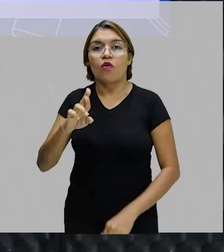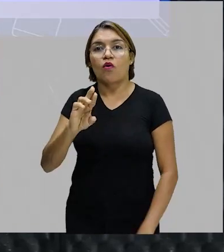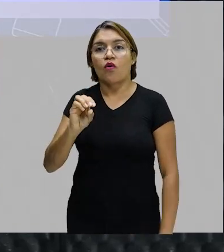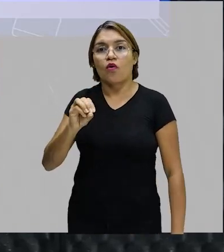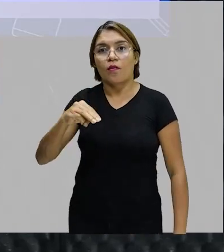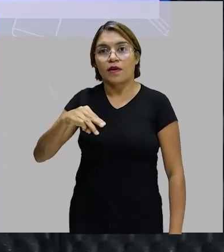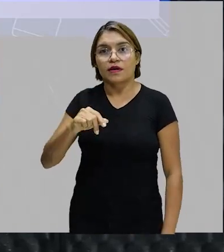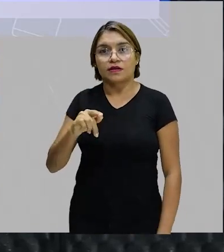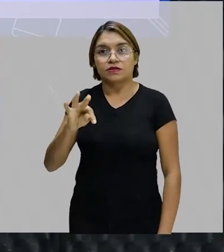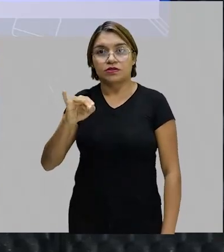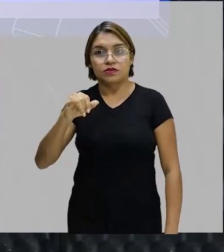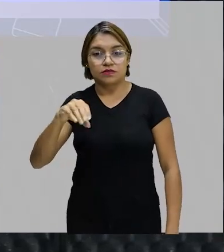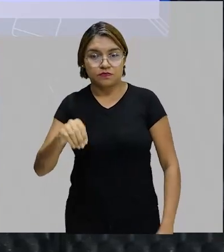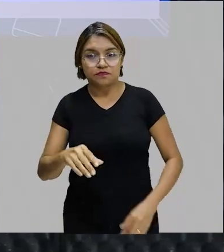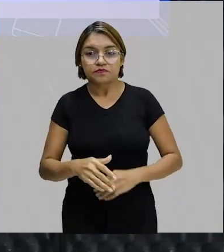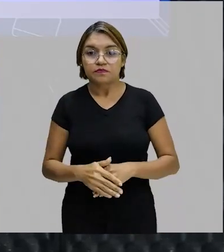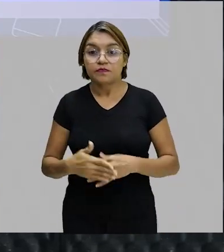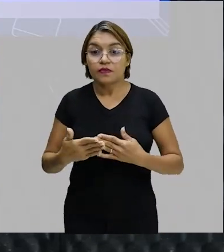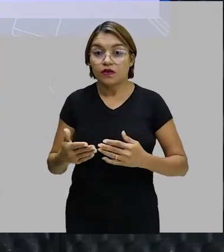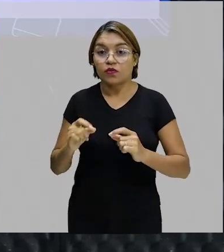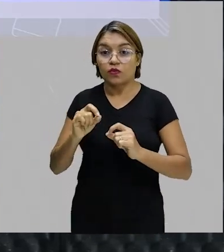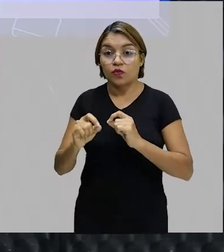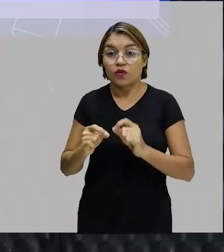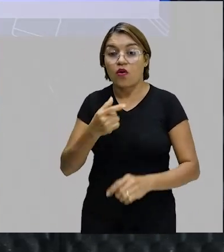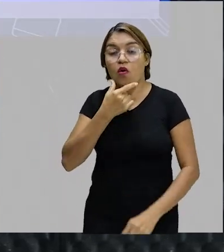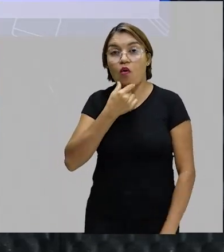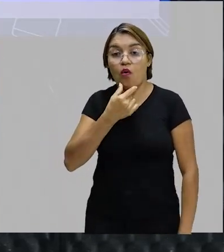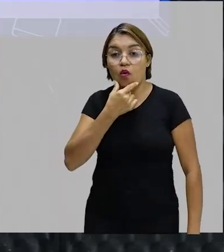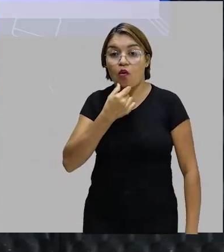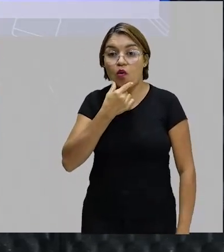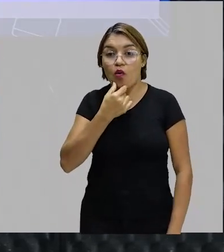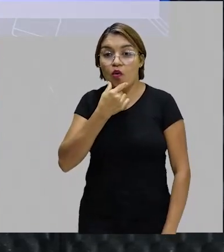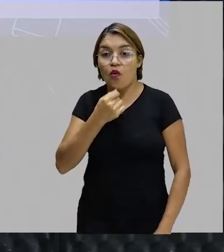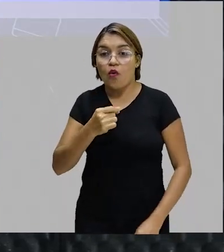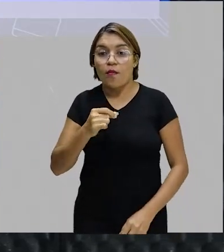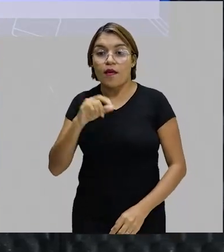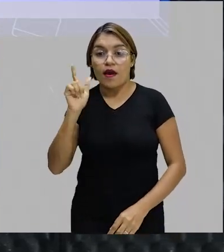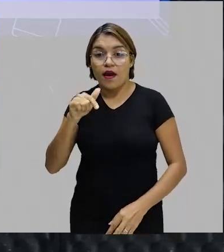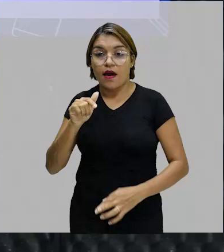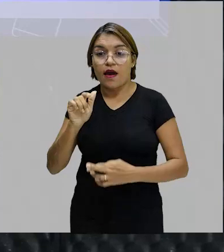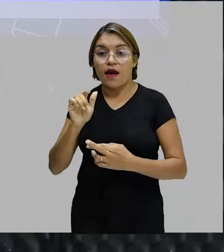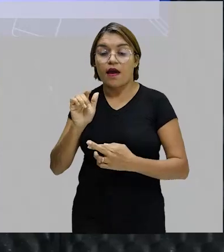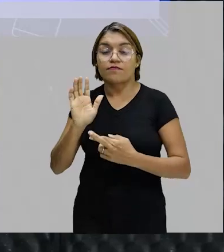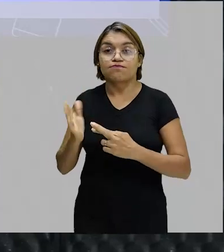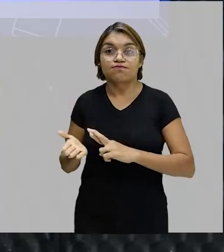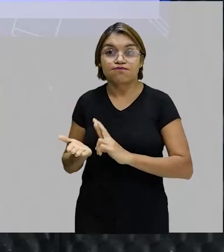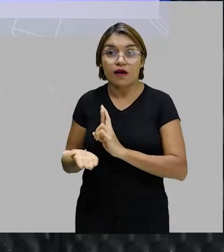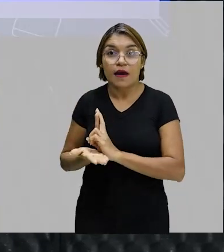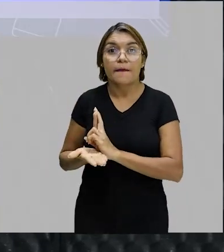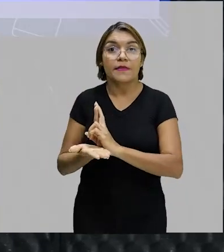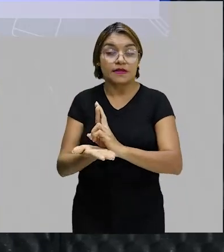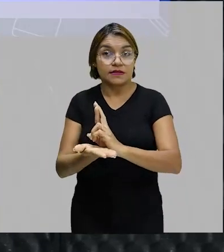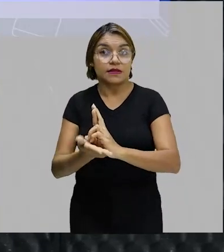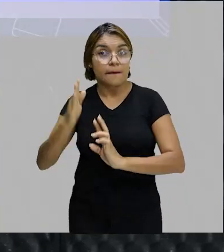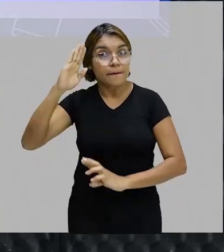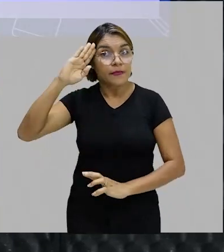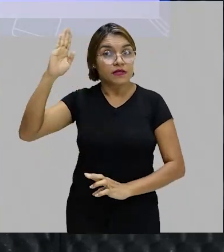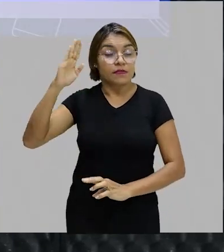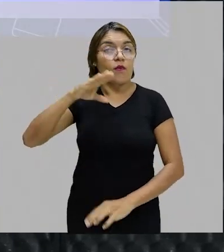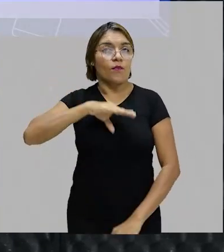fase. E Bocage é um dos principais representantes do arcadismo nesse momento aqui em Portugal.